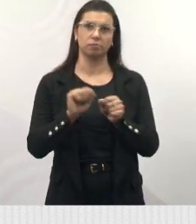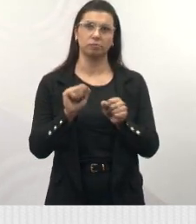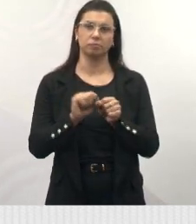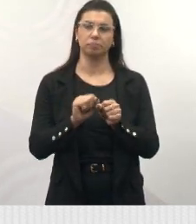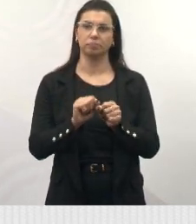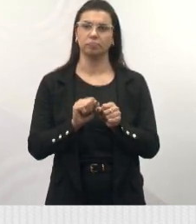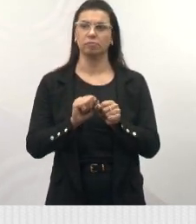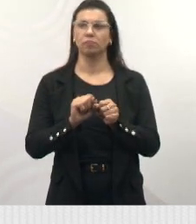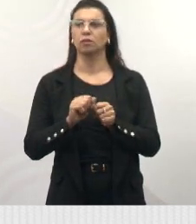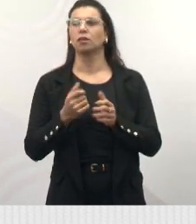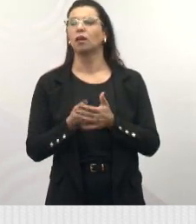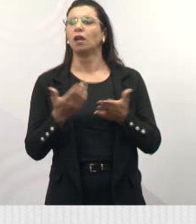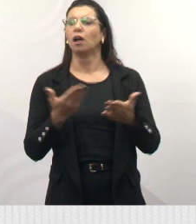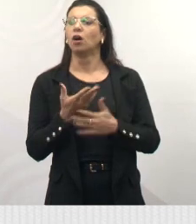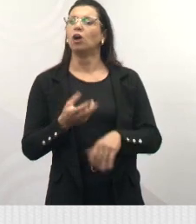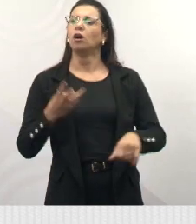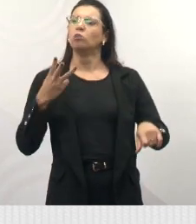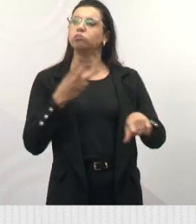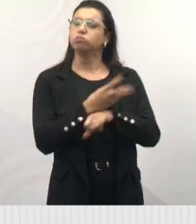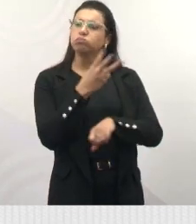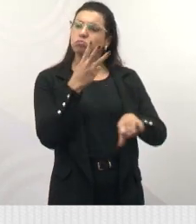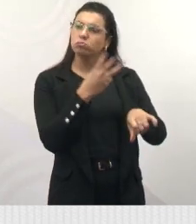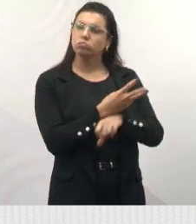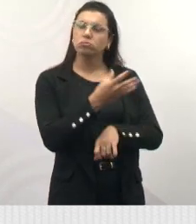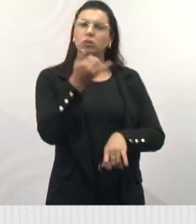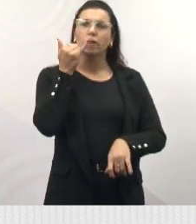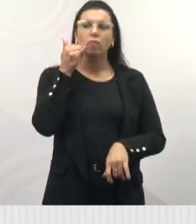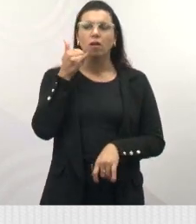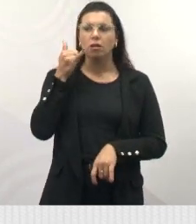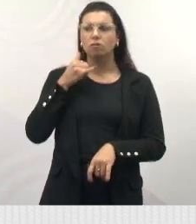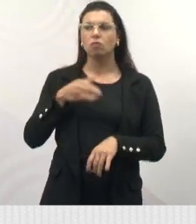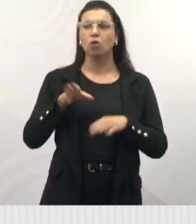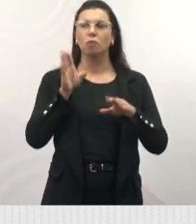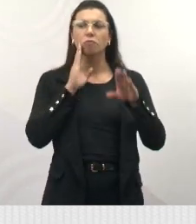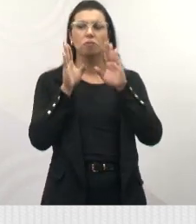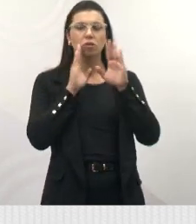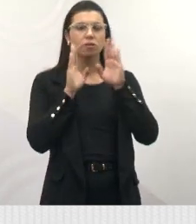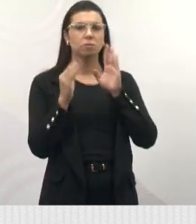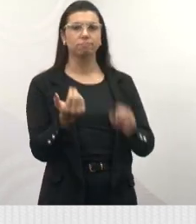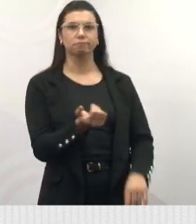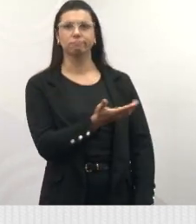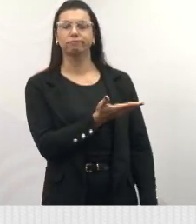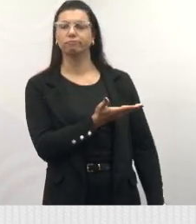colocar os nossos contatos. Roberto Abreu, o nosso telefone